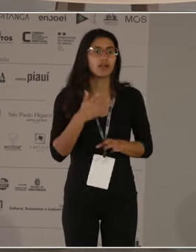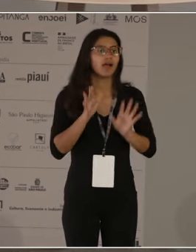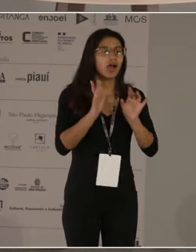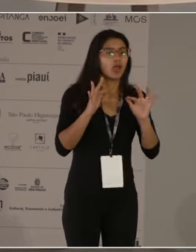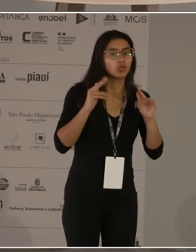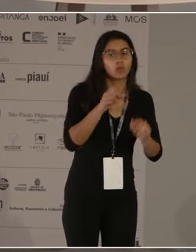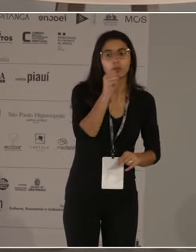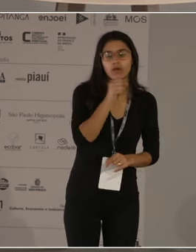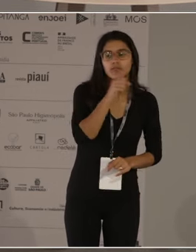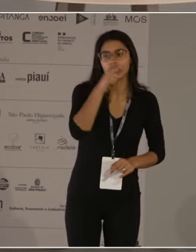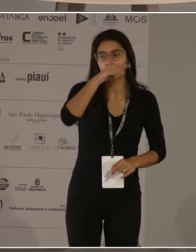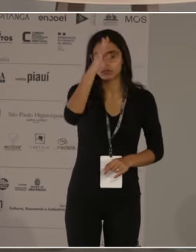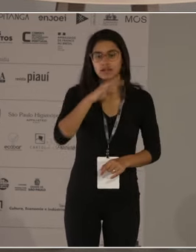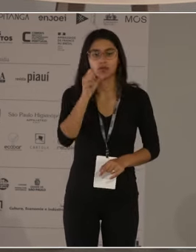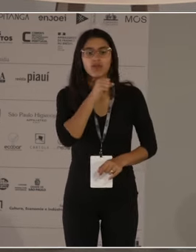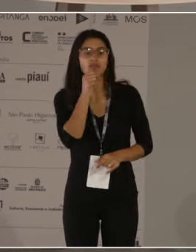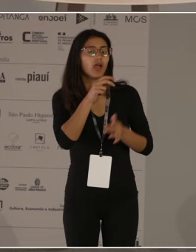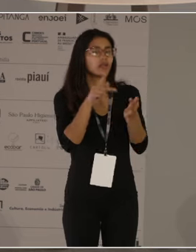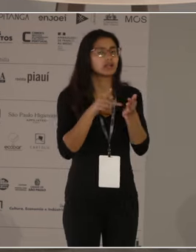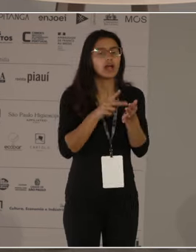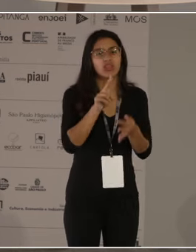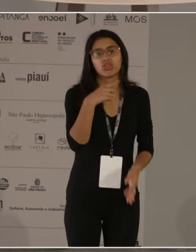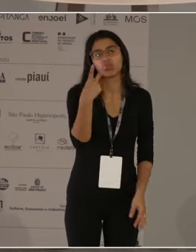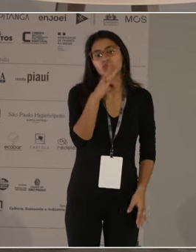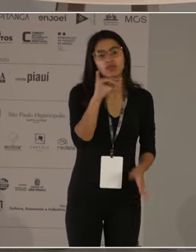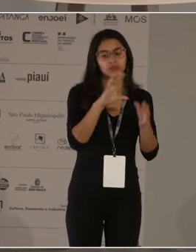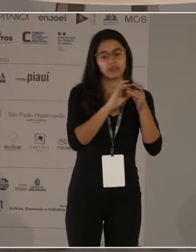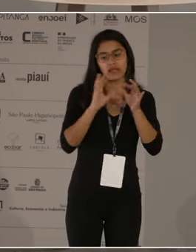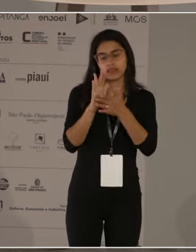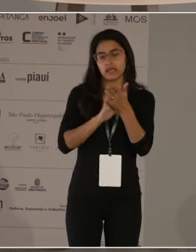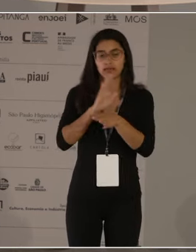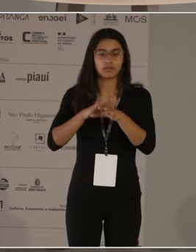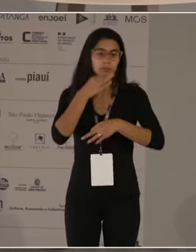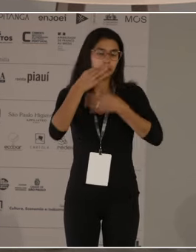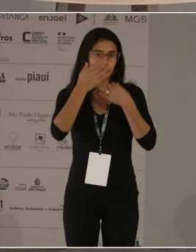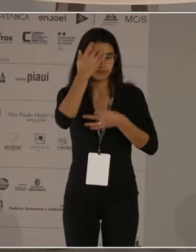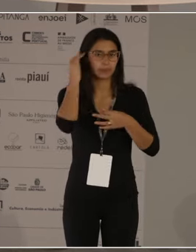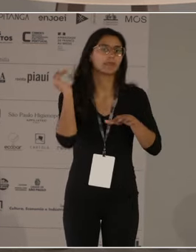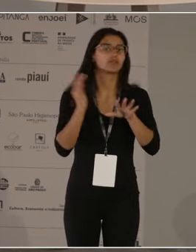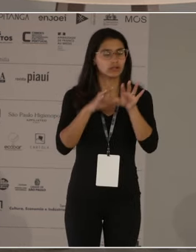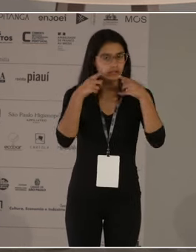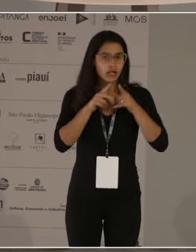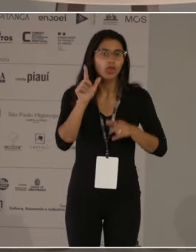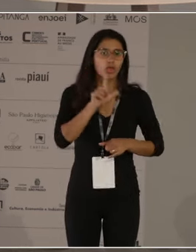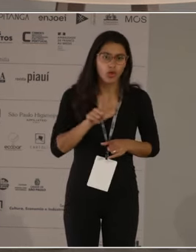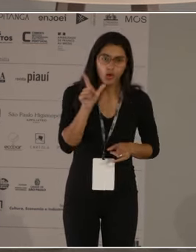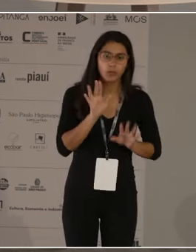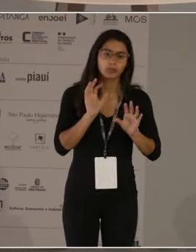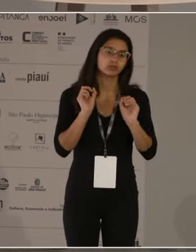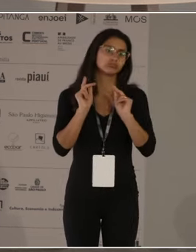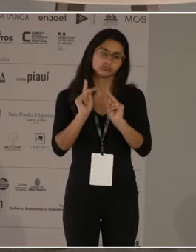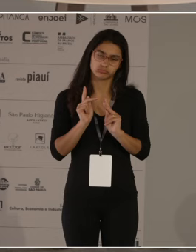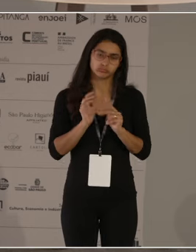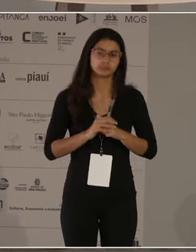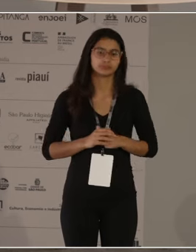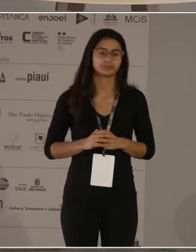tudo que é velho, que está no Brasil, é velho mesmo, e não vamos contestar, não vamos fazer as críticas. Eu faço as críticas, dou voz às críticas e tal.